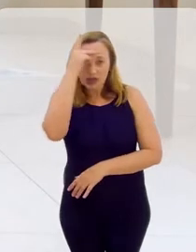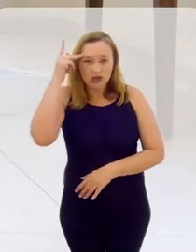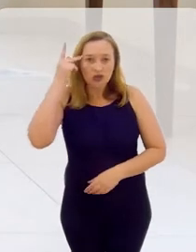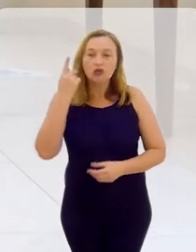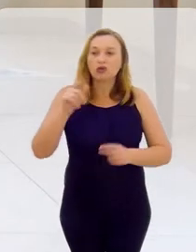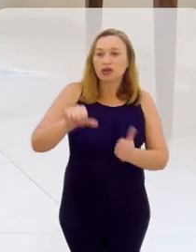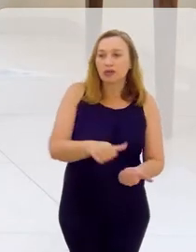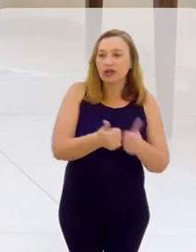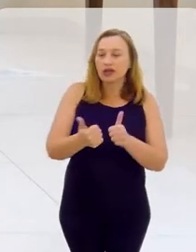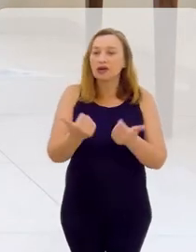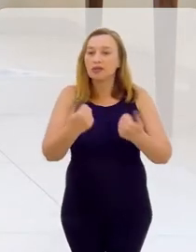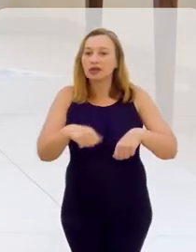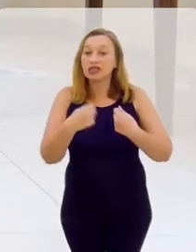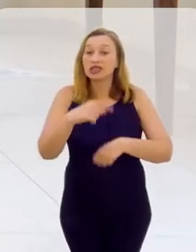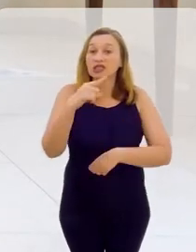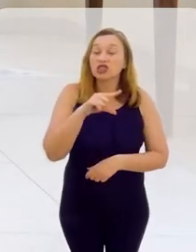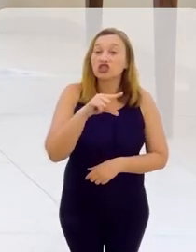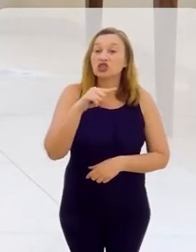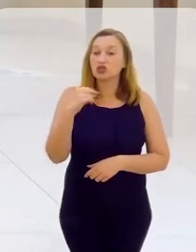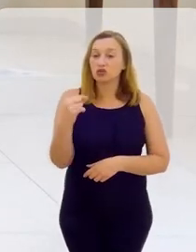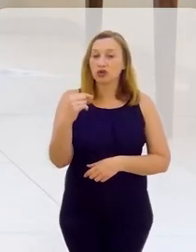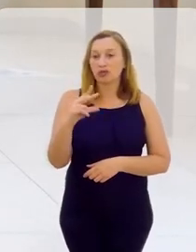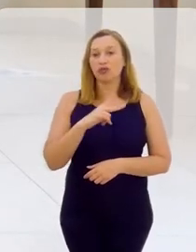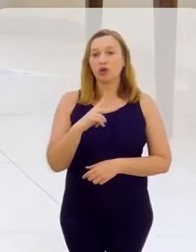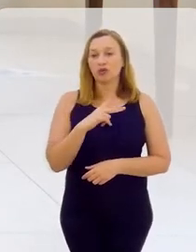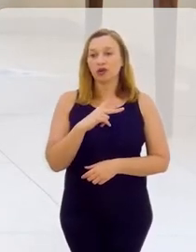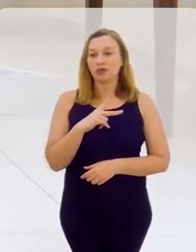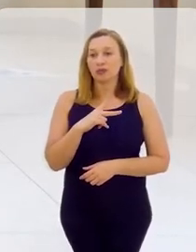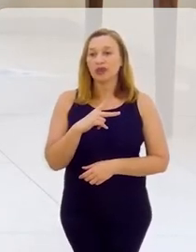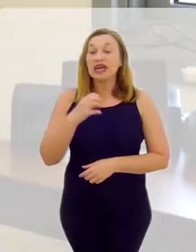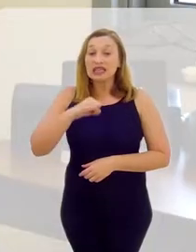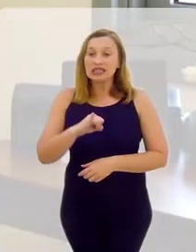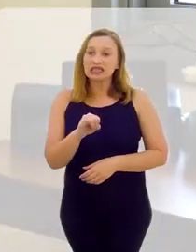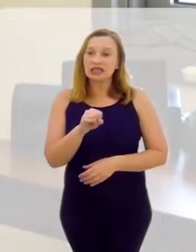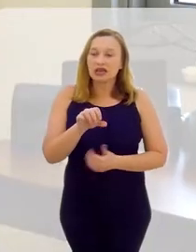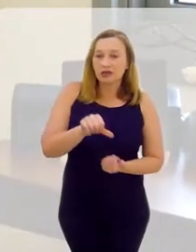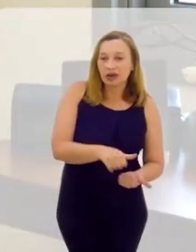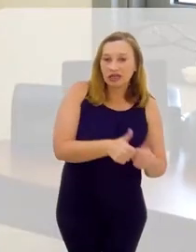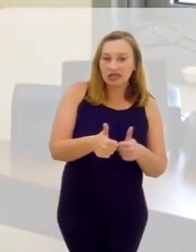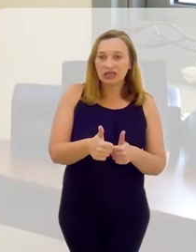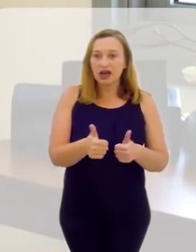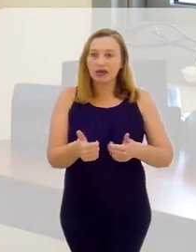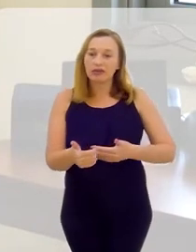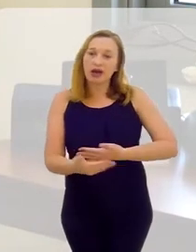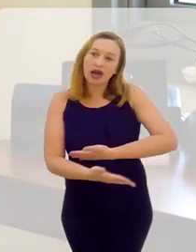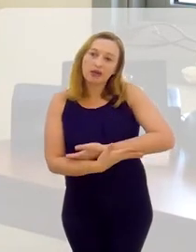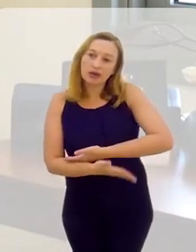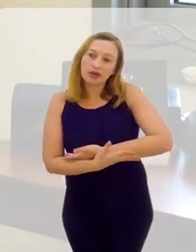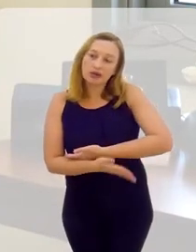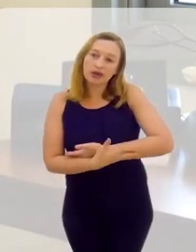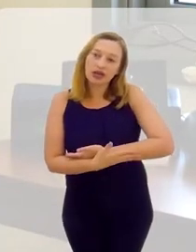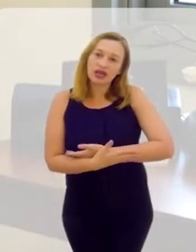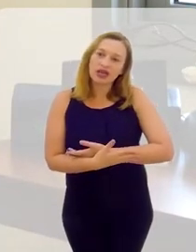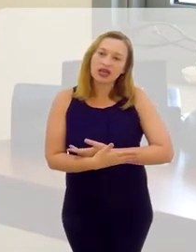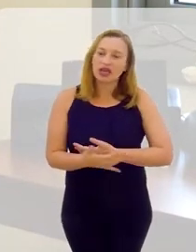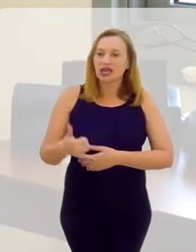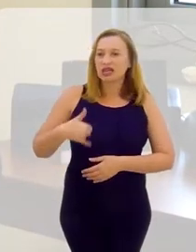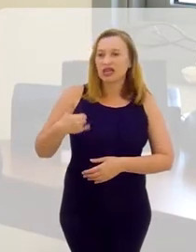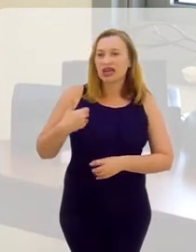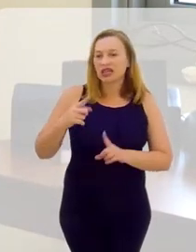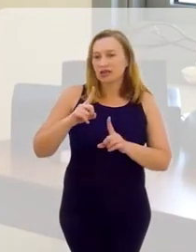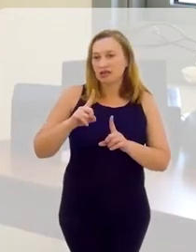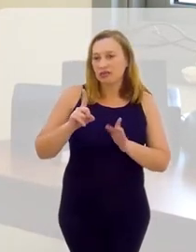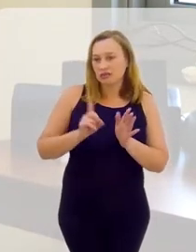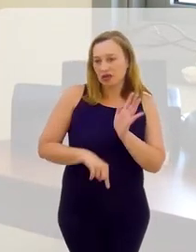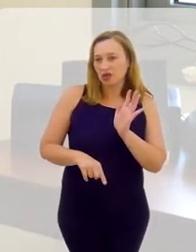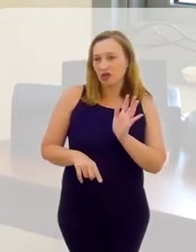pessoa, quando é batizada, ela precisa tomar essa decisão por si. Se nós batizássemos essa criança, né, com menos idade, quando